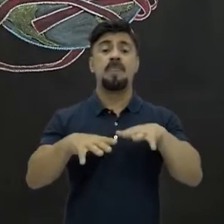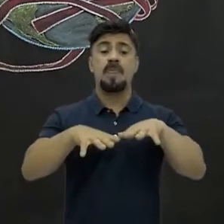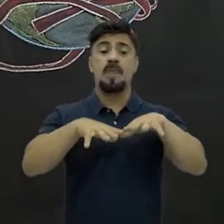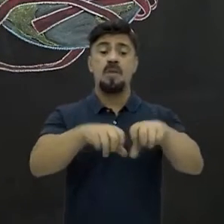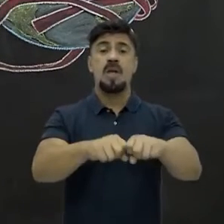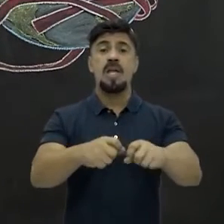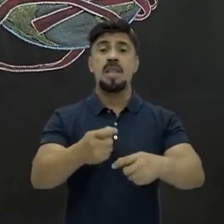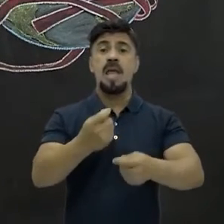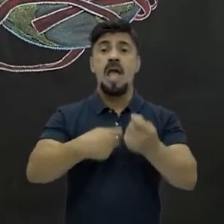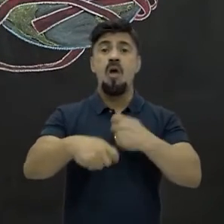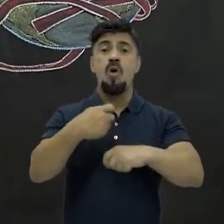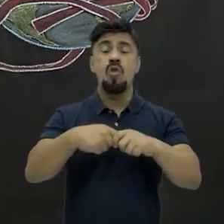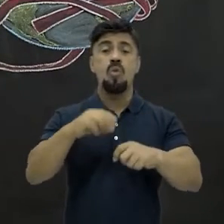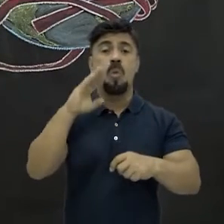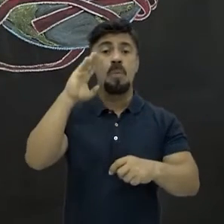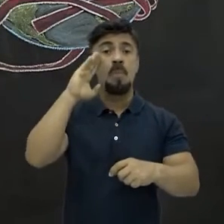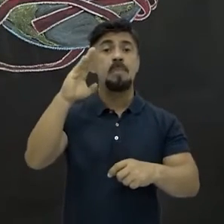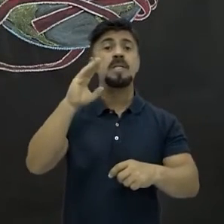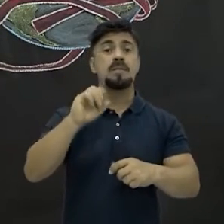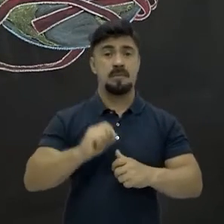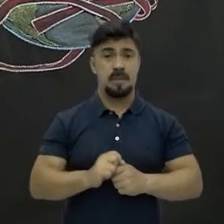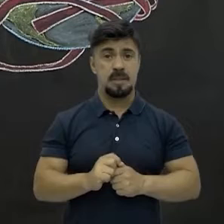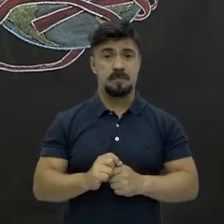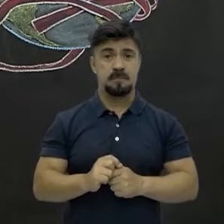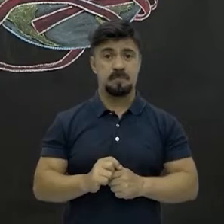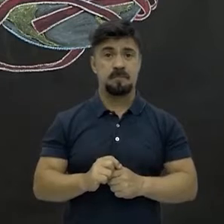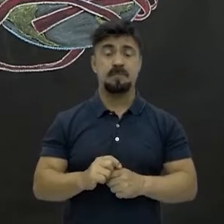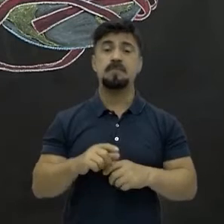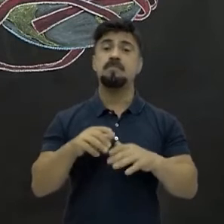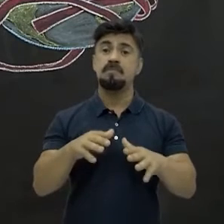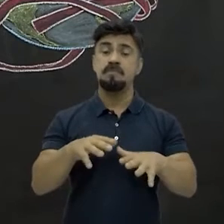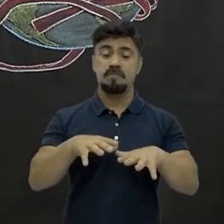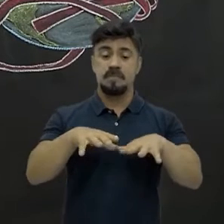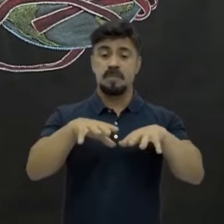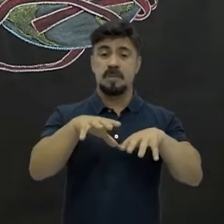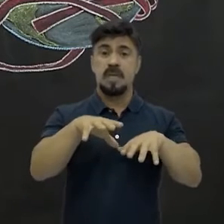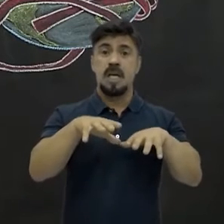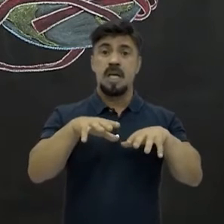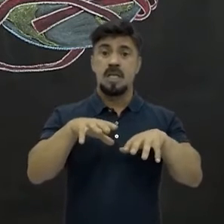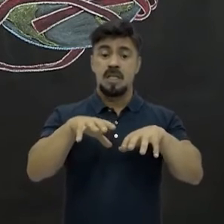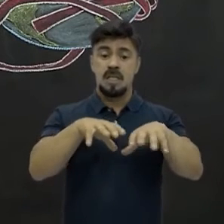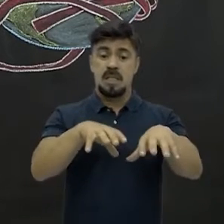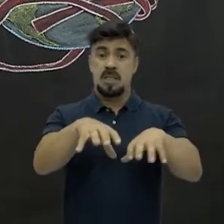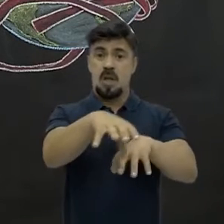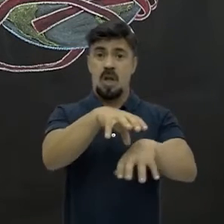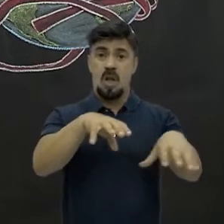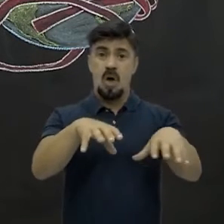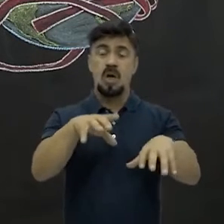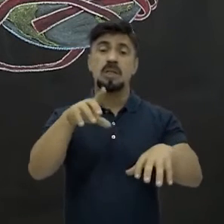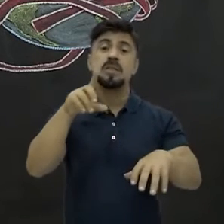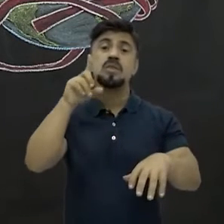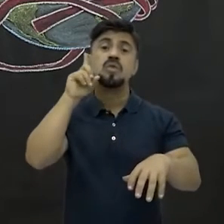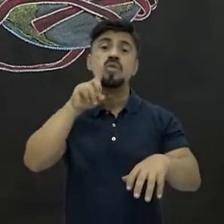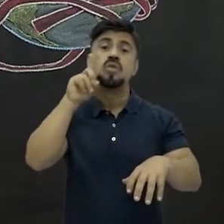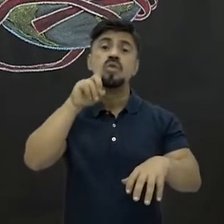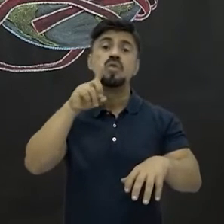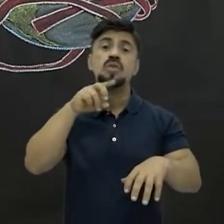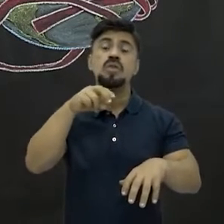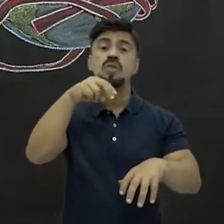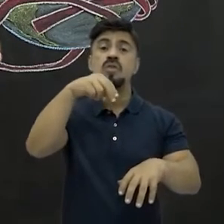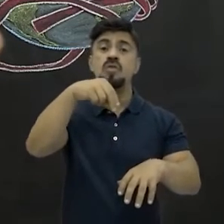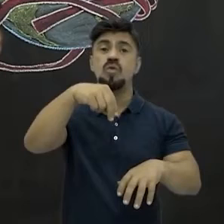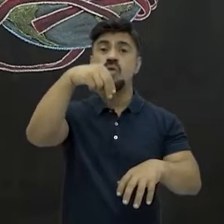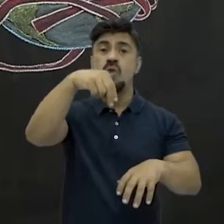domínio econômico, principalmente. Portanto, essas colônias do norte dos Estados Unidos passa a ter um viés